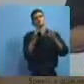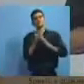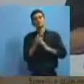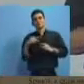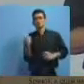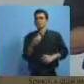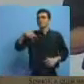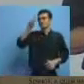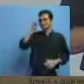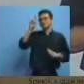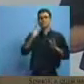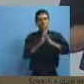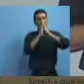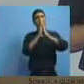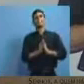nosso.